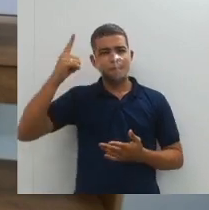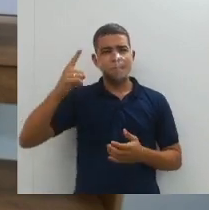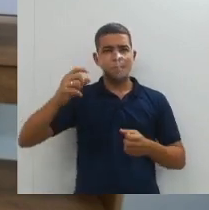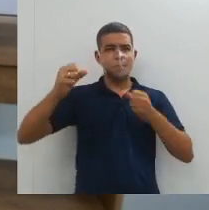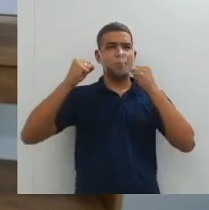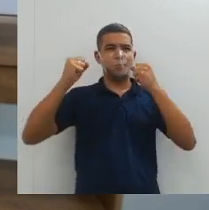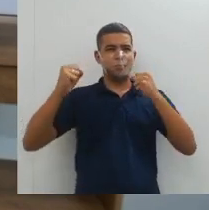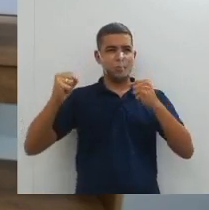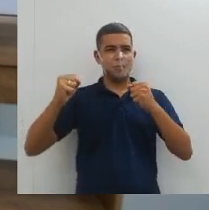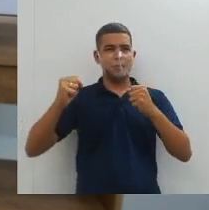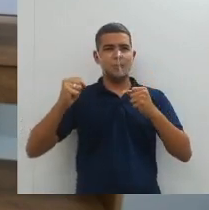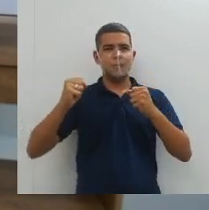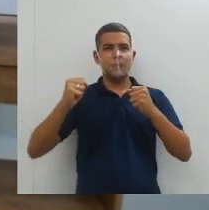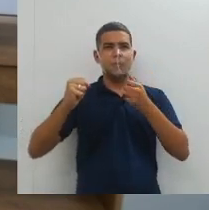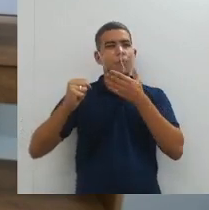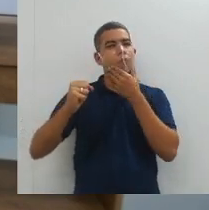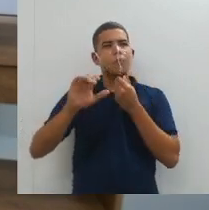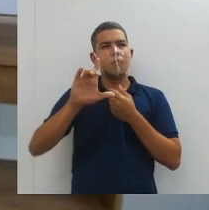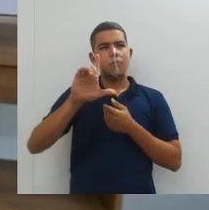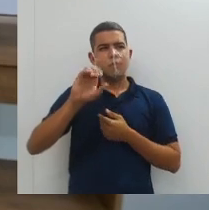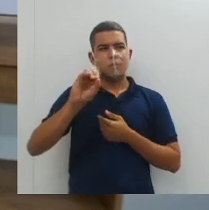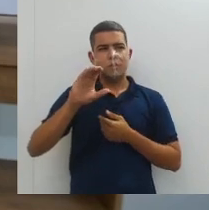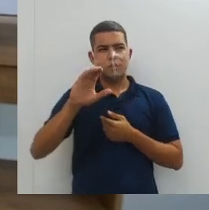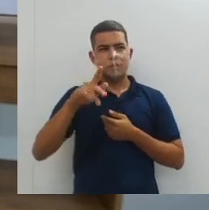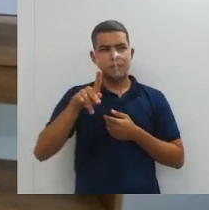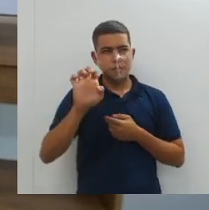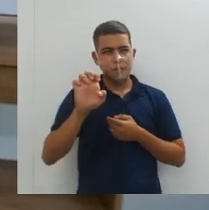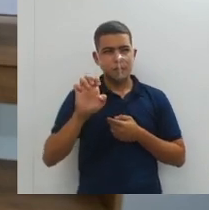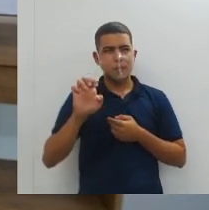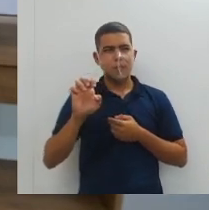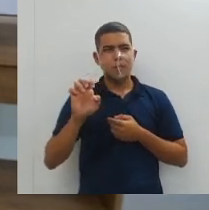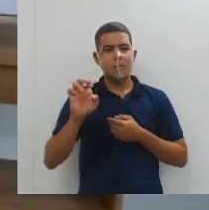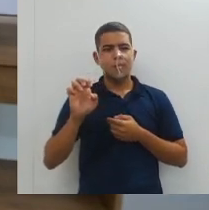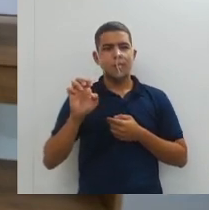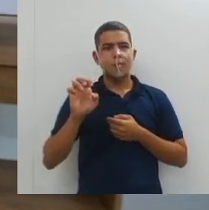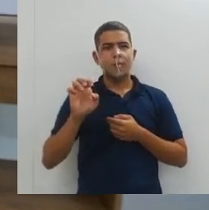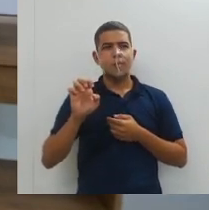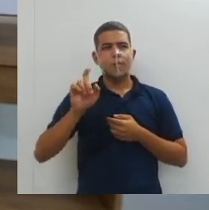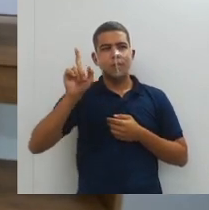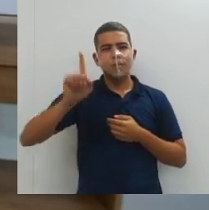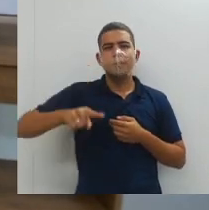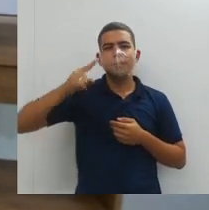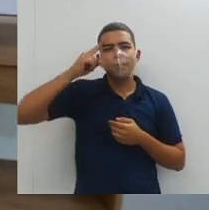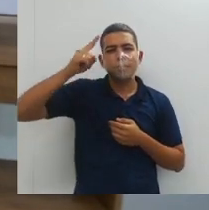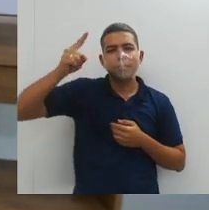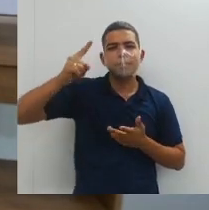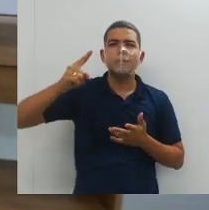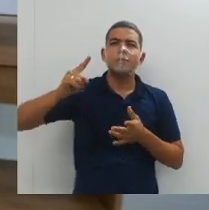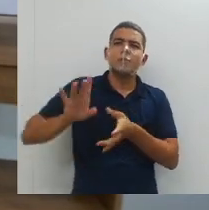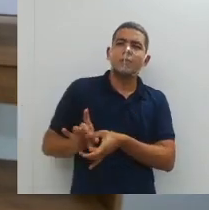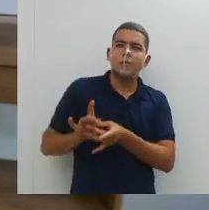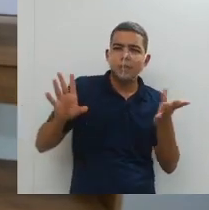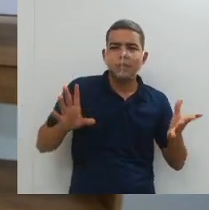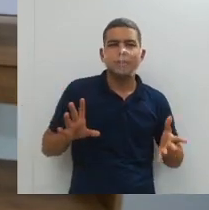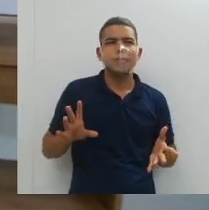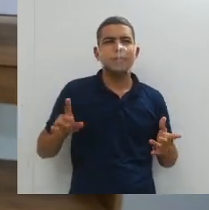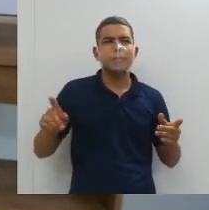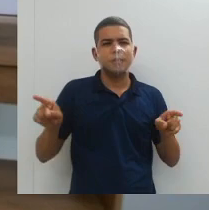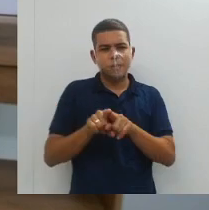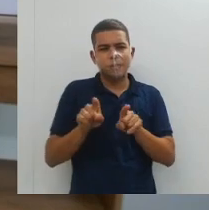poder para John Locke é, portanto, uma ideia extremamente